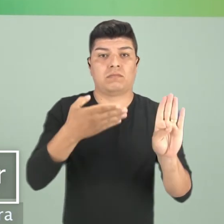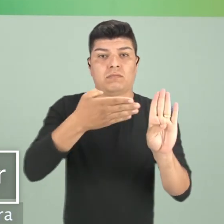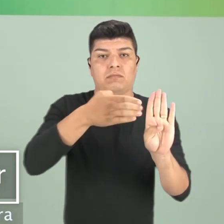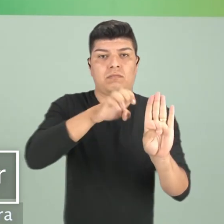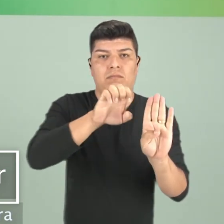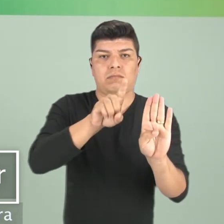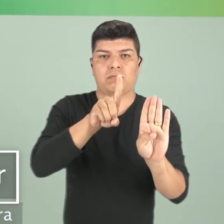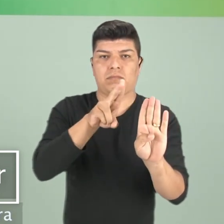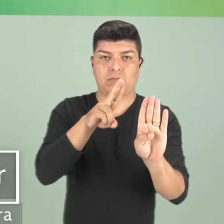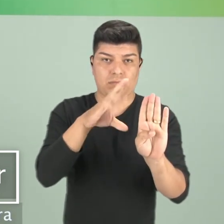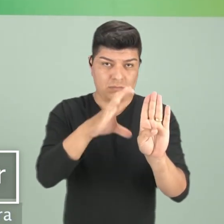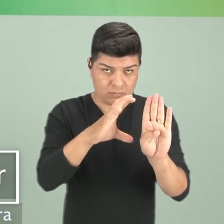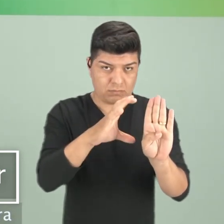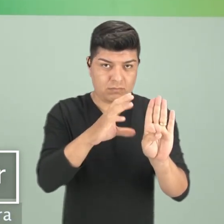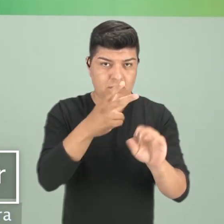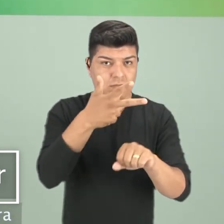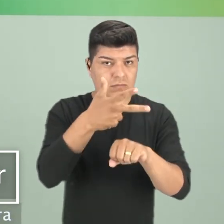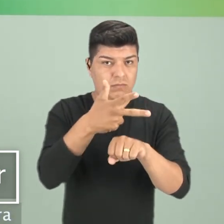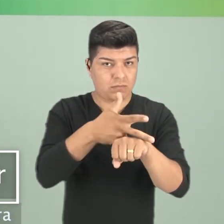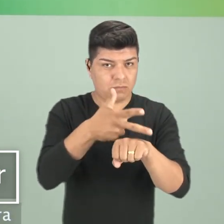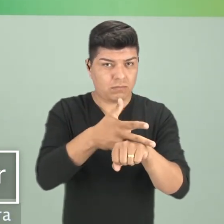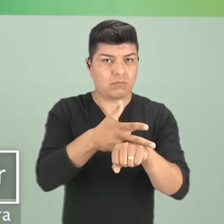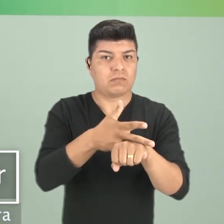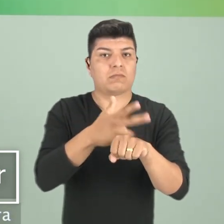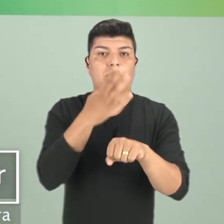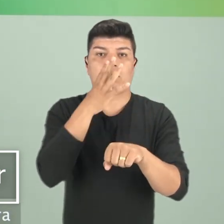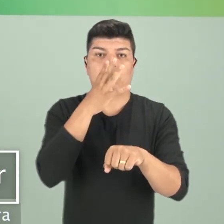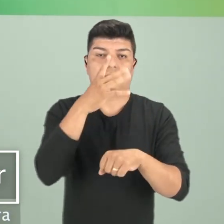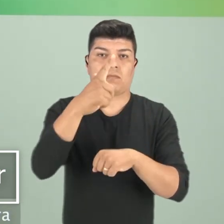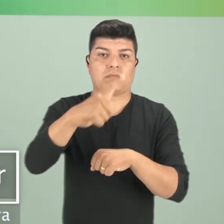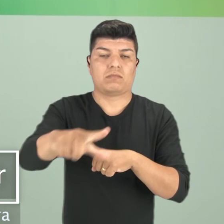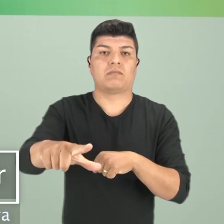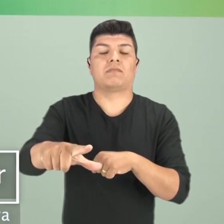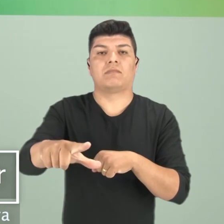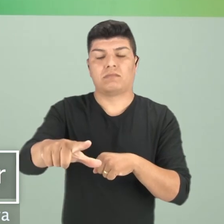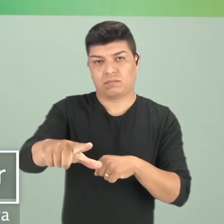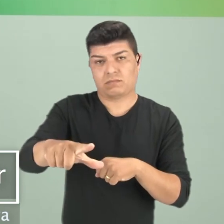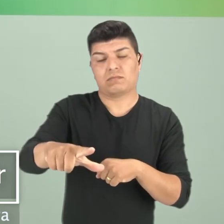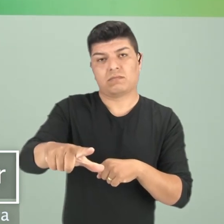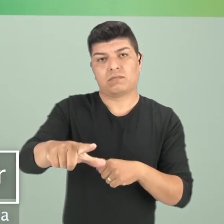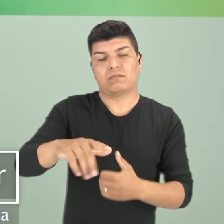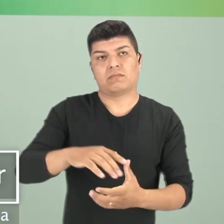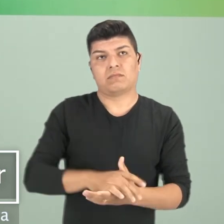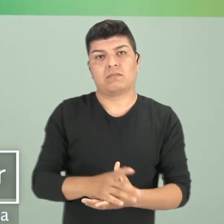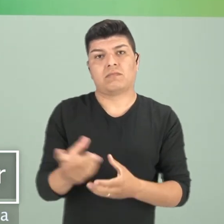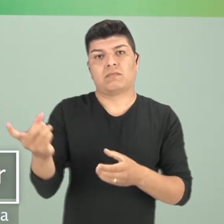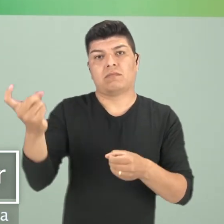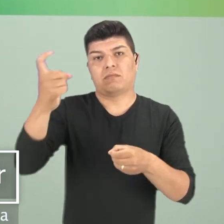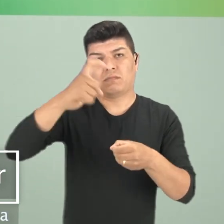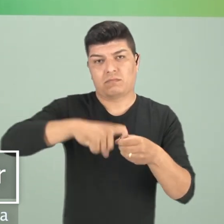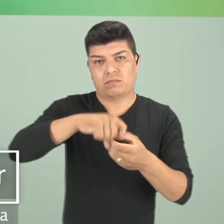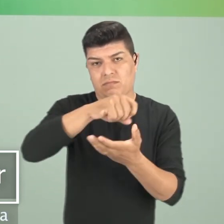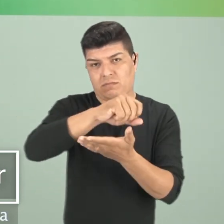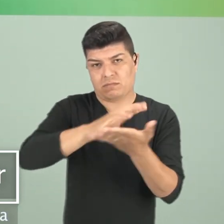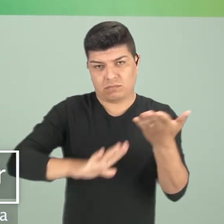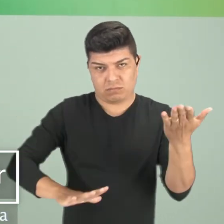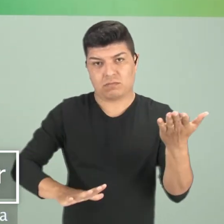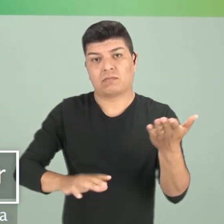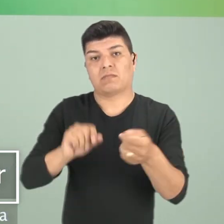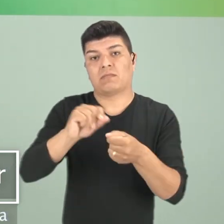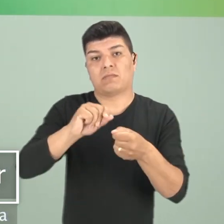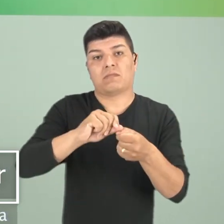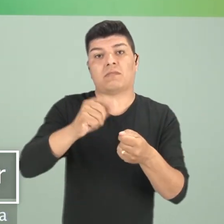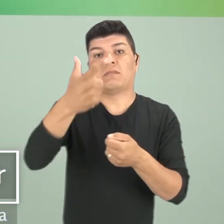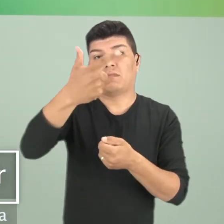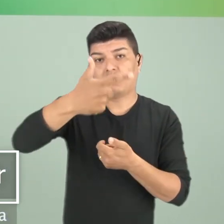plataforma Eduque esse vídeo, assista mais uma vez, retome as atividades ou faça